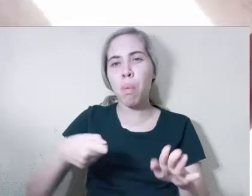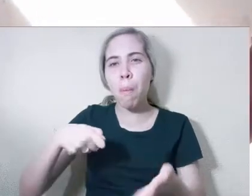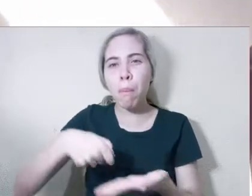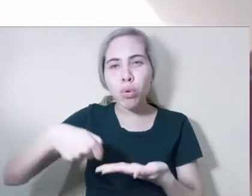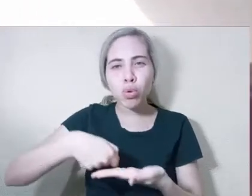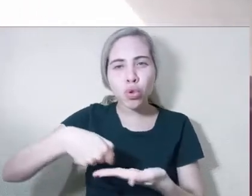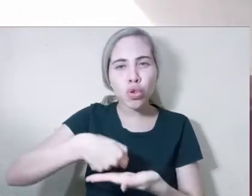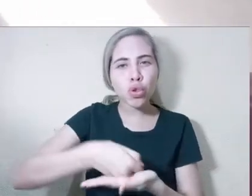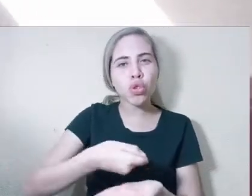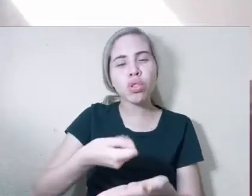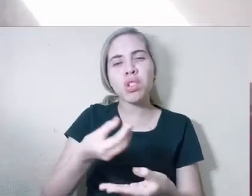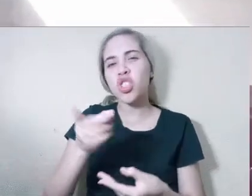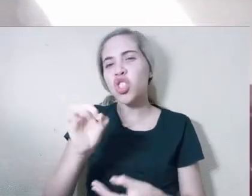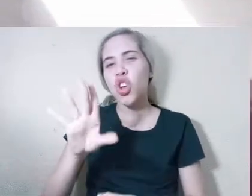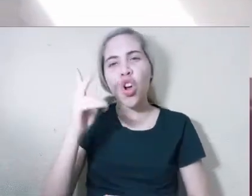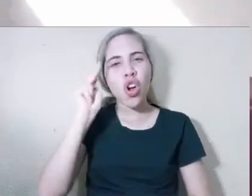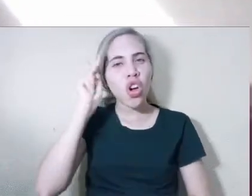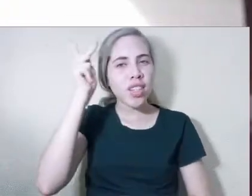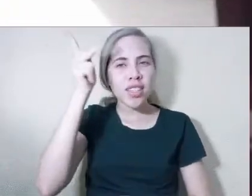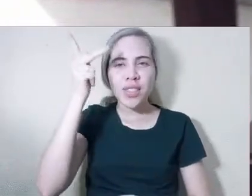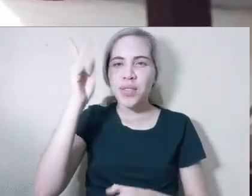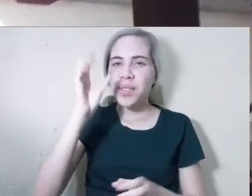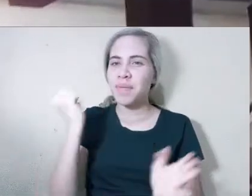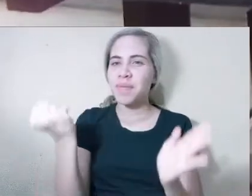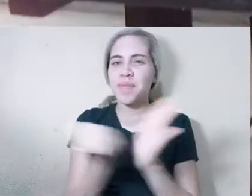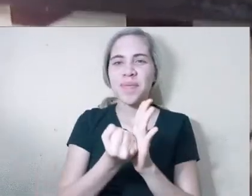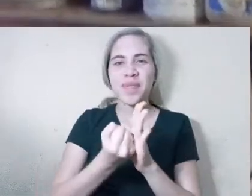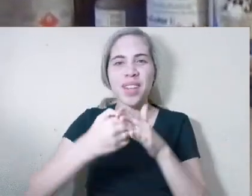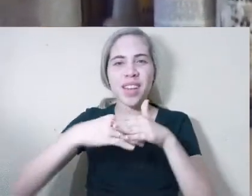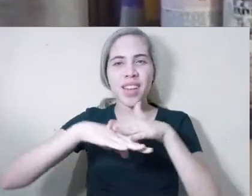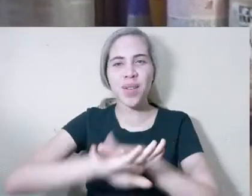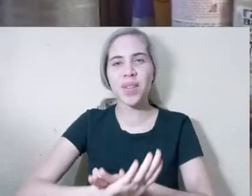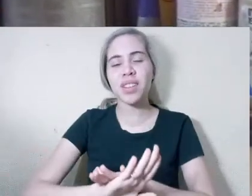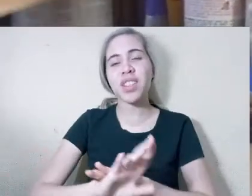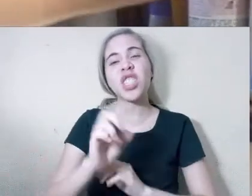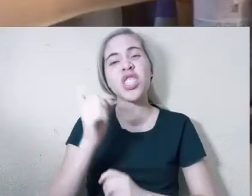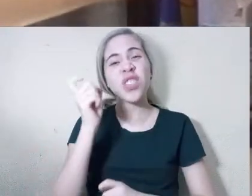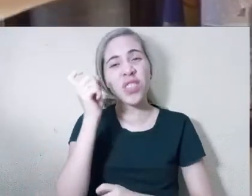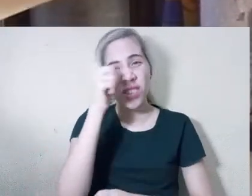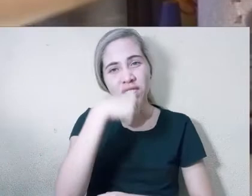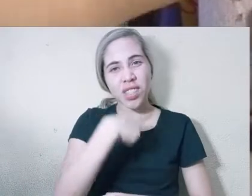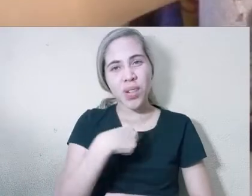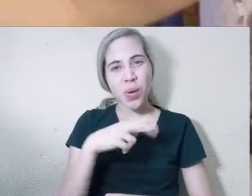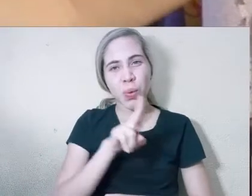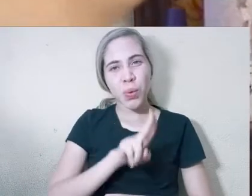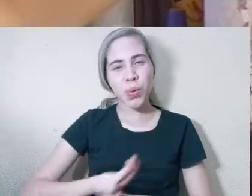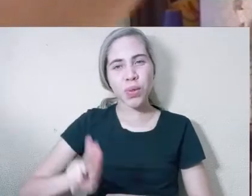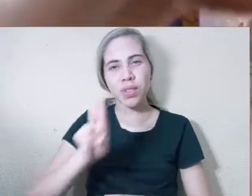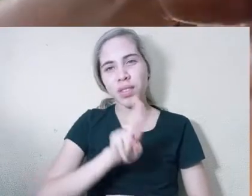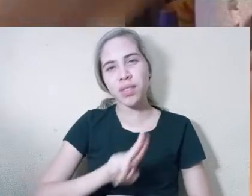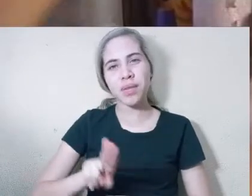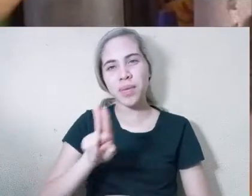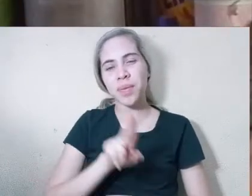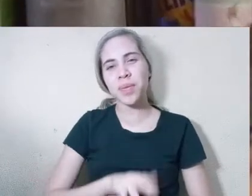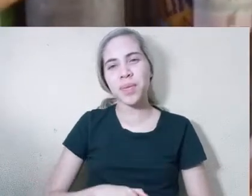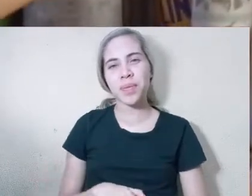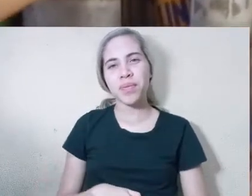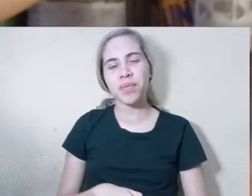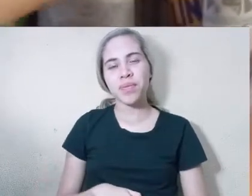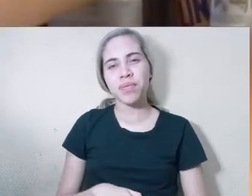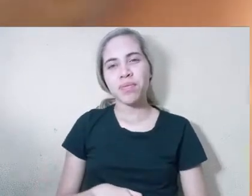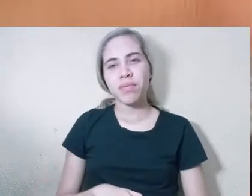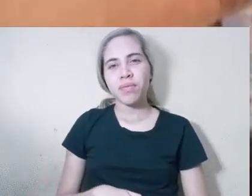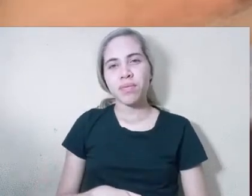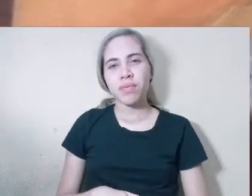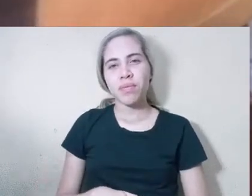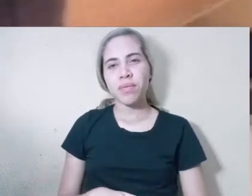E hoje em dia você não usa mais, tá aí só como história, né? Só como história. Muito dificilmente eu uso.